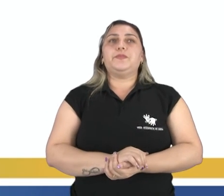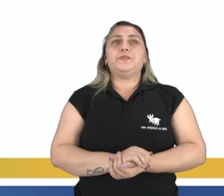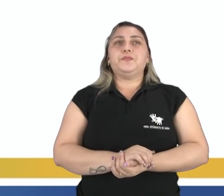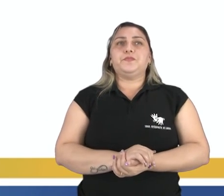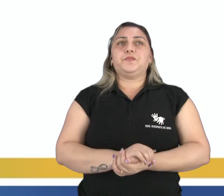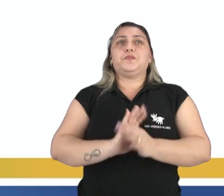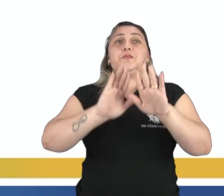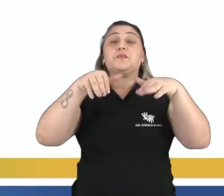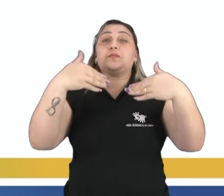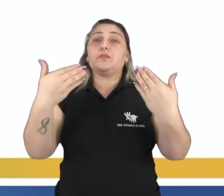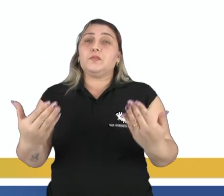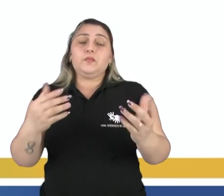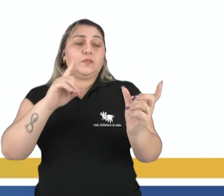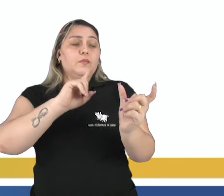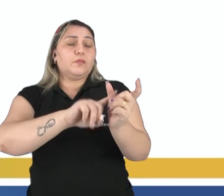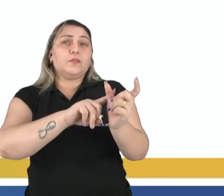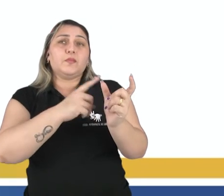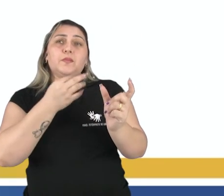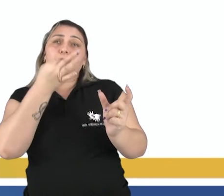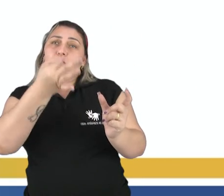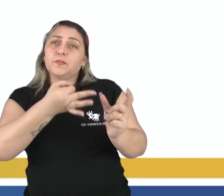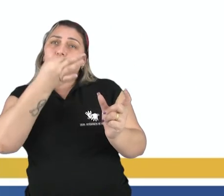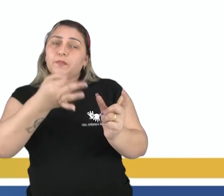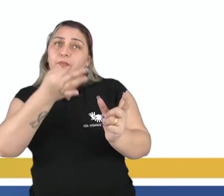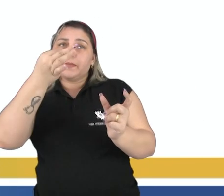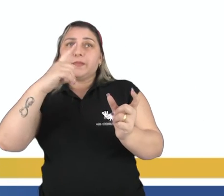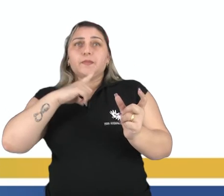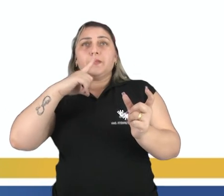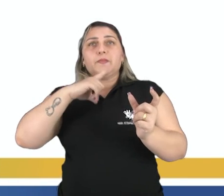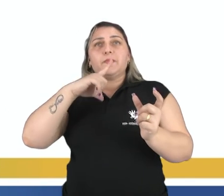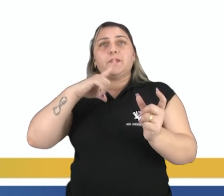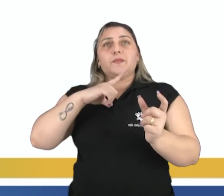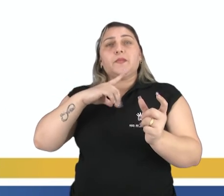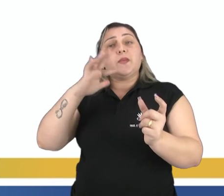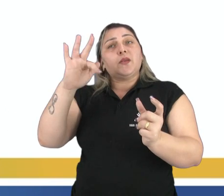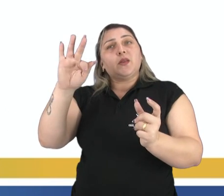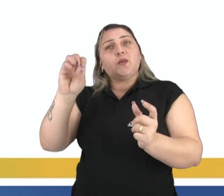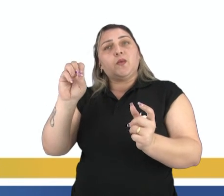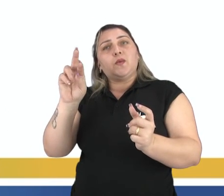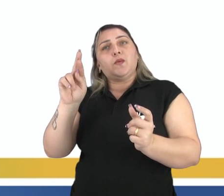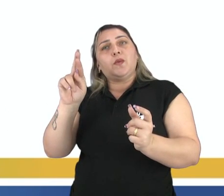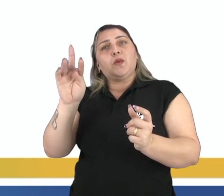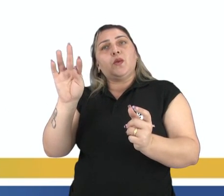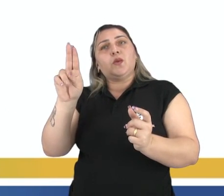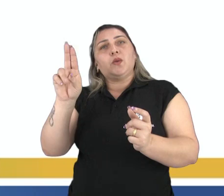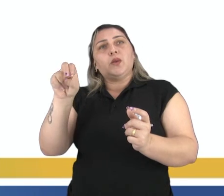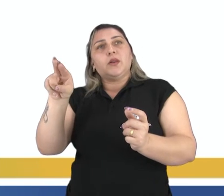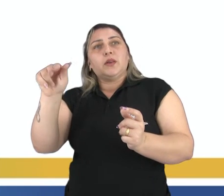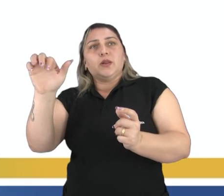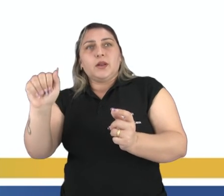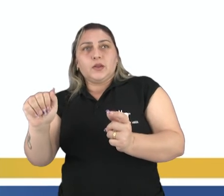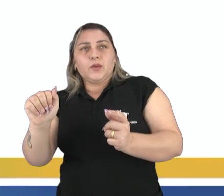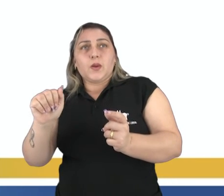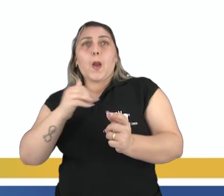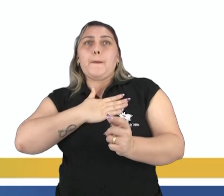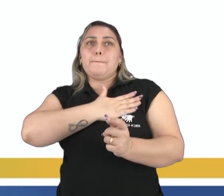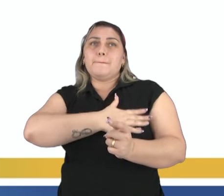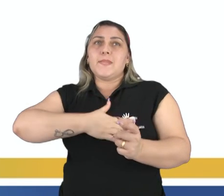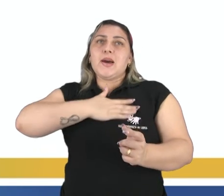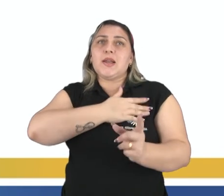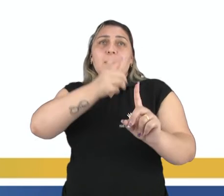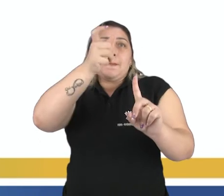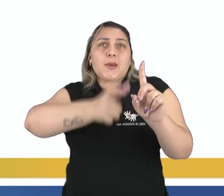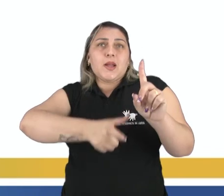Então, qual é esse ponto de vista aí que acompanha a perspectiva do Fortunato? Vamos ver? O prazer